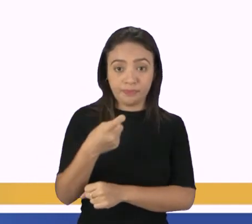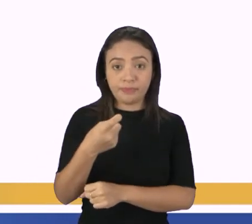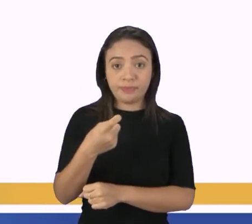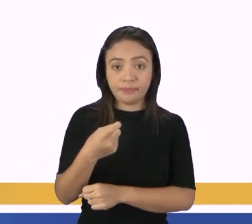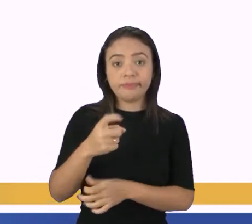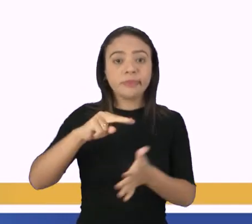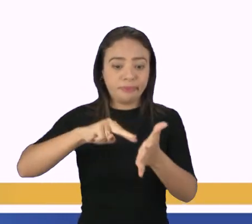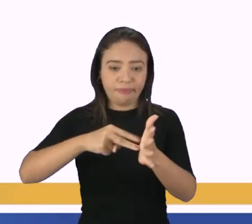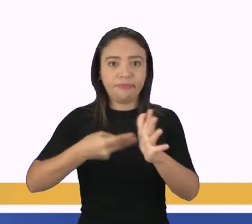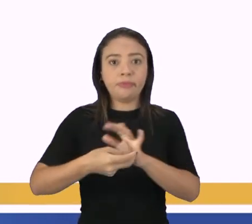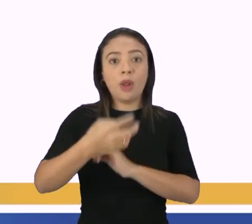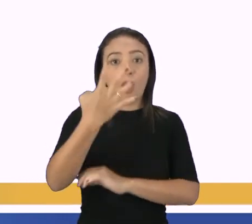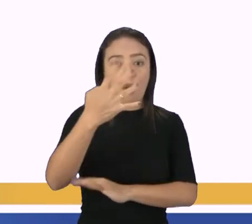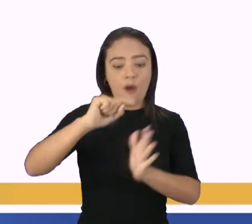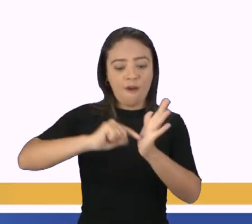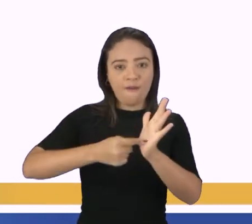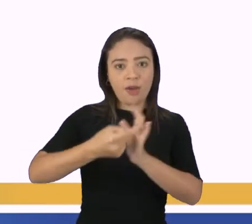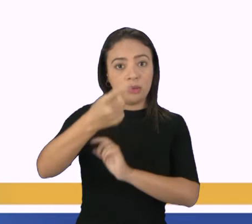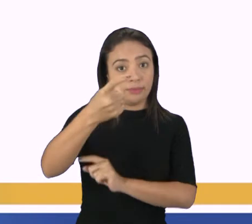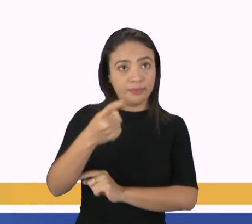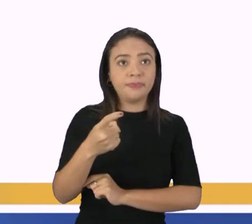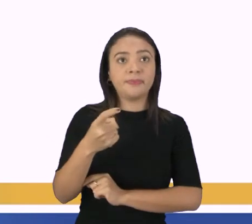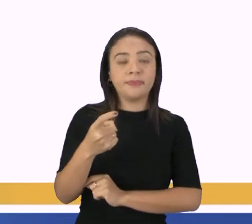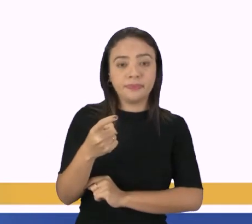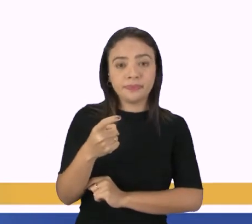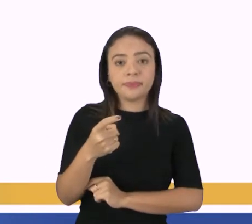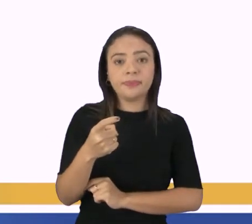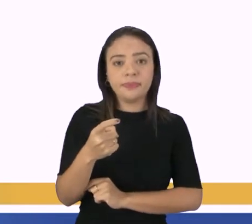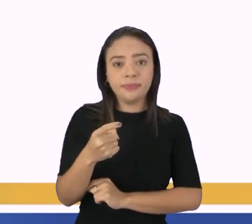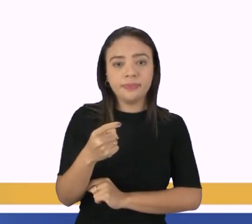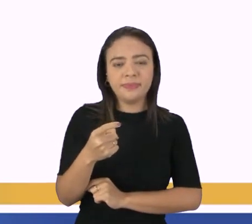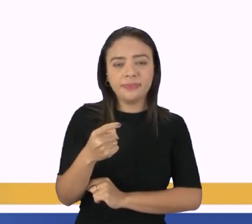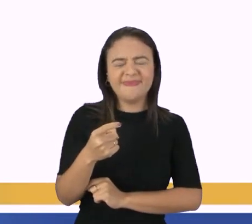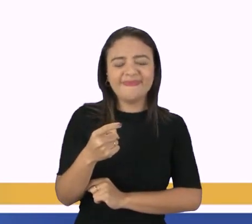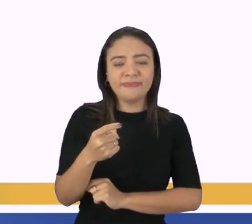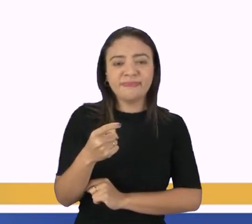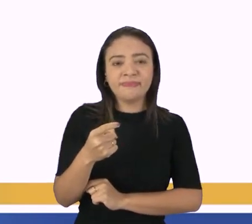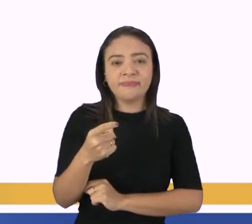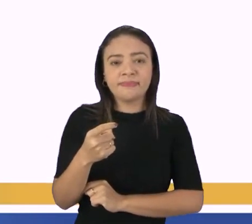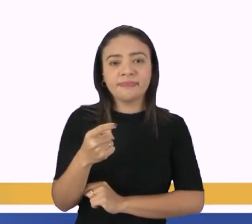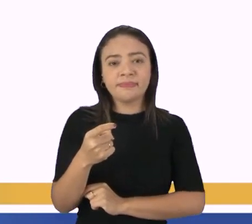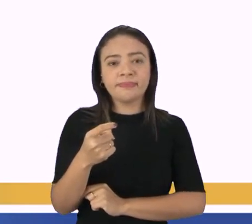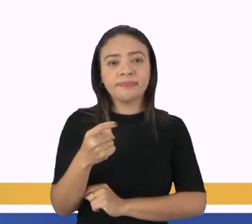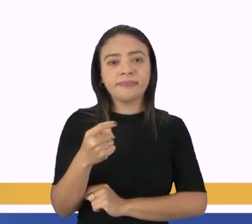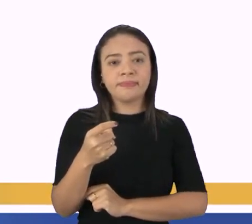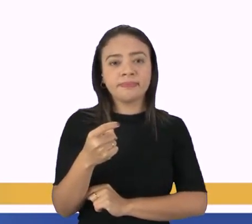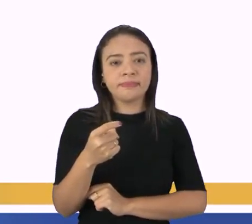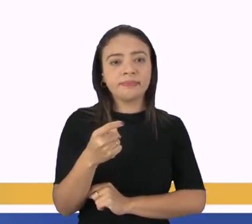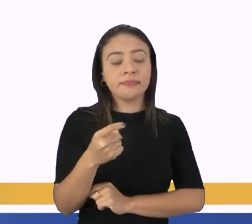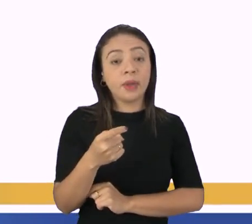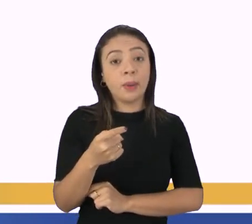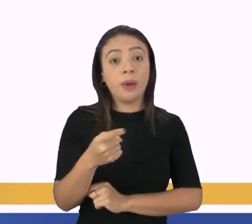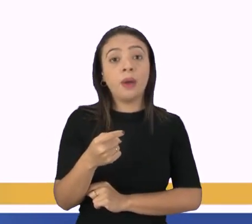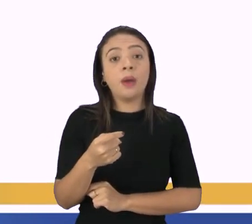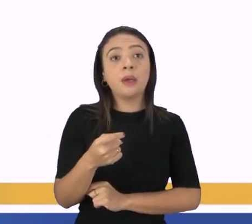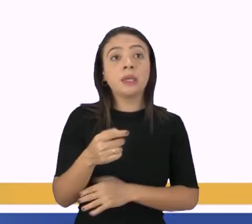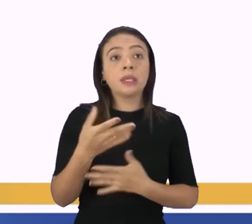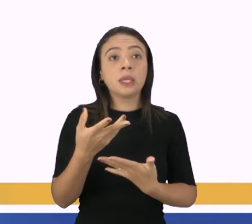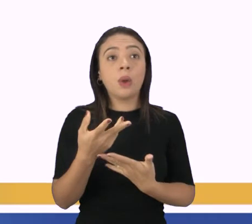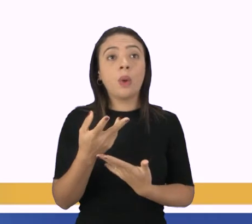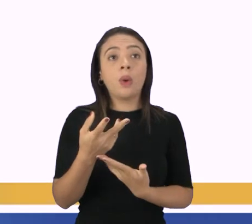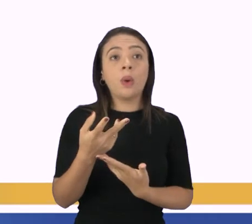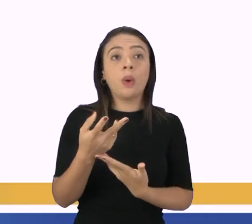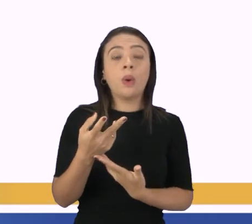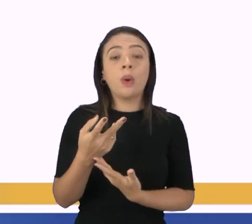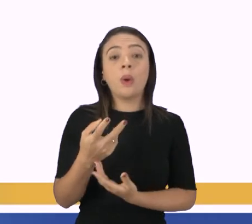não. Então 4 vezes x seria 4 vezes o valor da parcela, que eu ainda não sei,